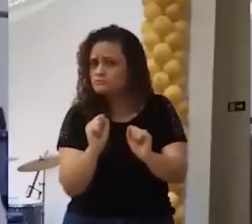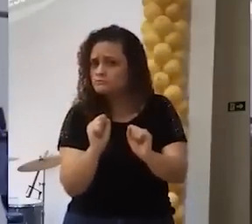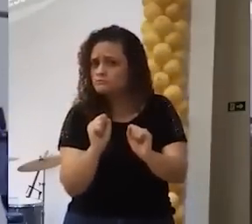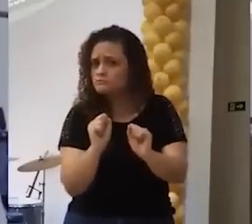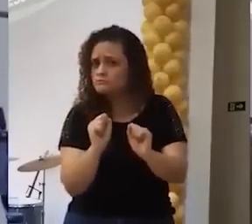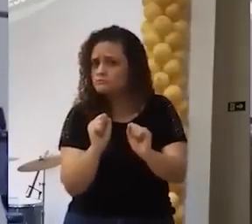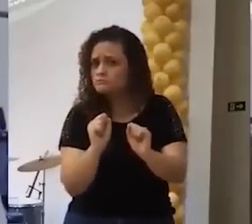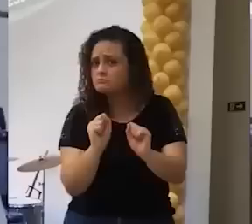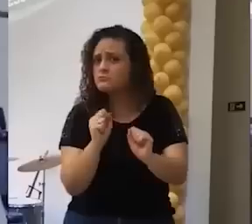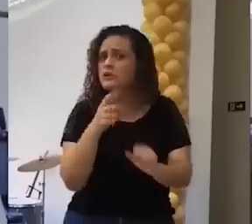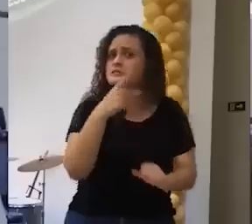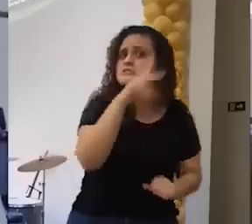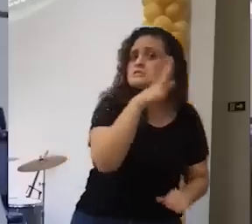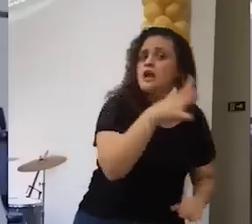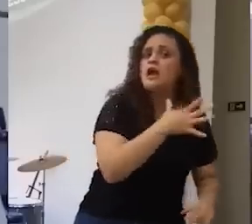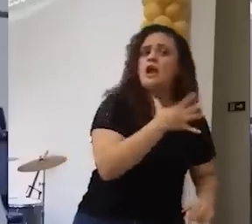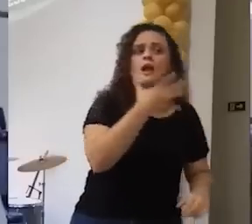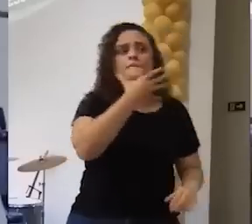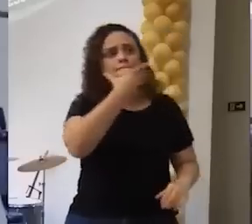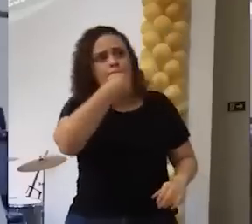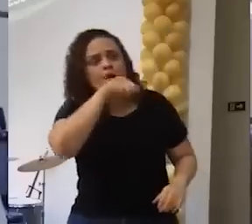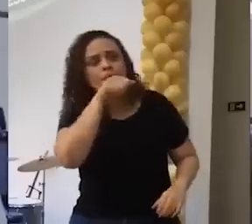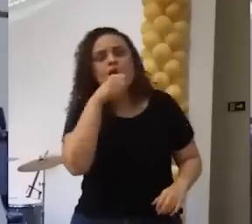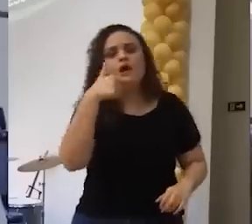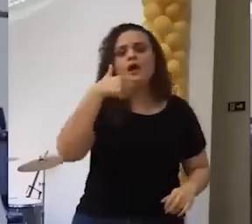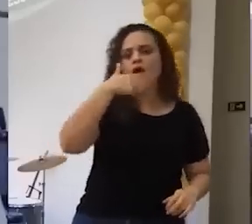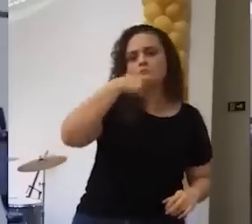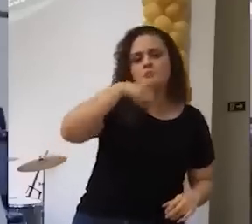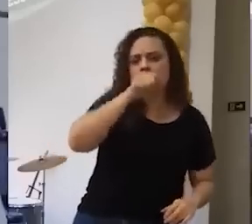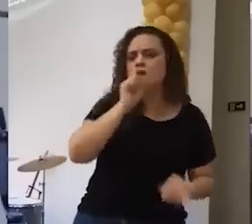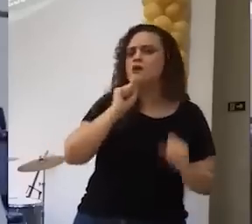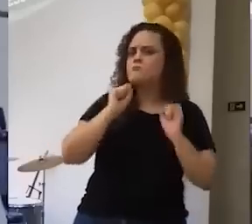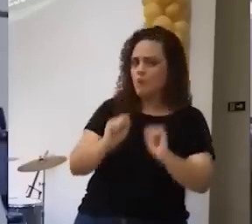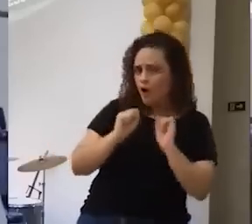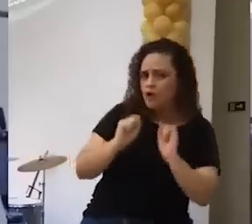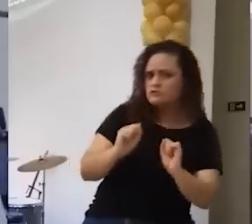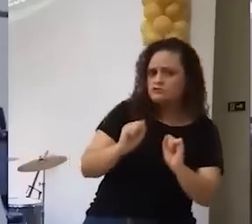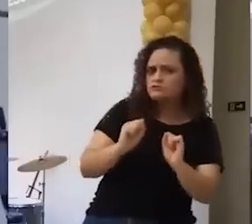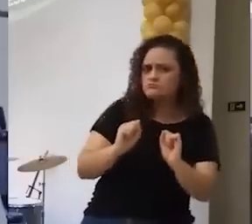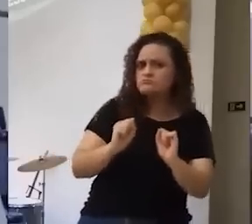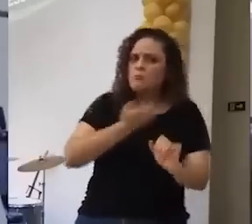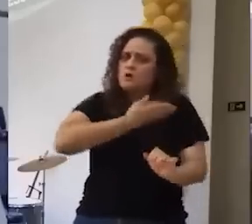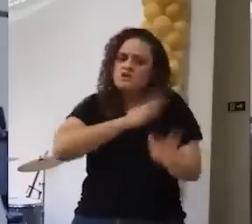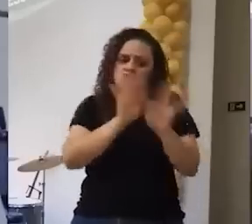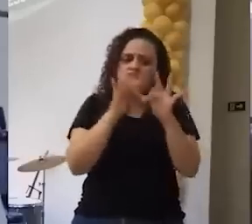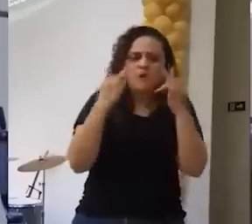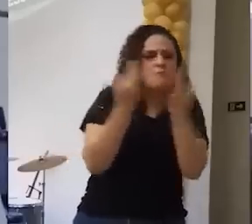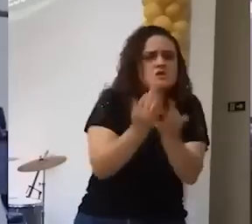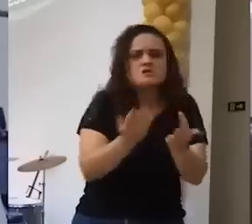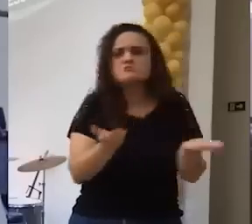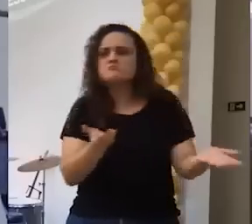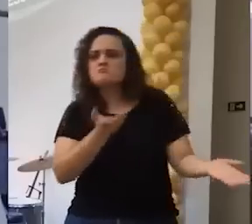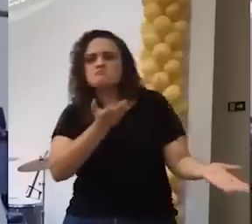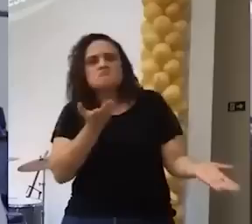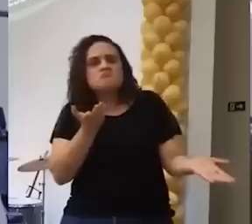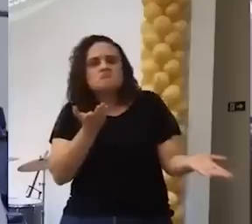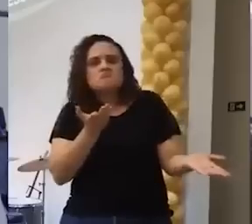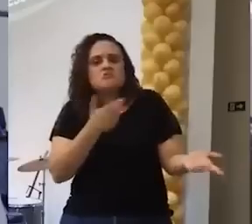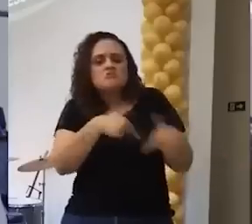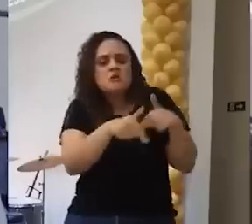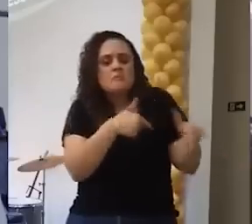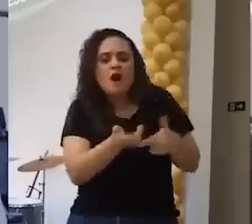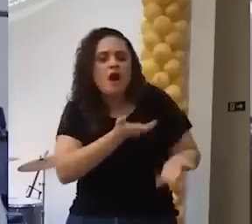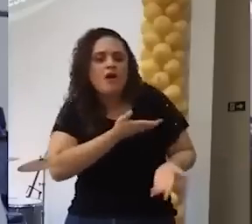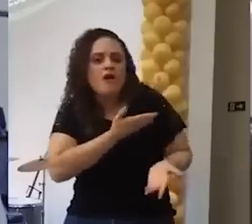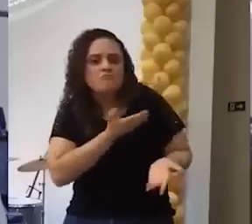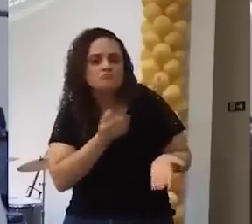Seus pais podem dizer isso a seu respeito? Seus parentes, seus amigos, seus colegas de trabalho, os membros da